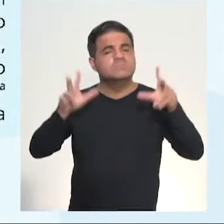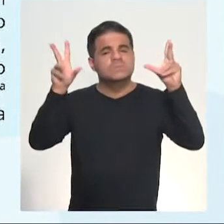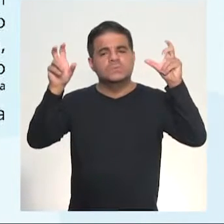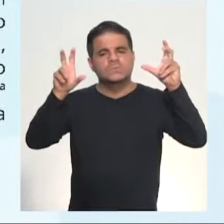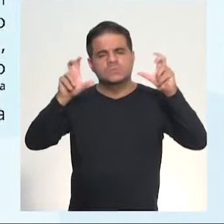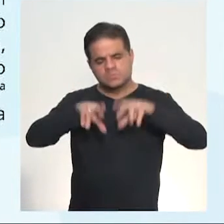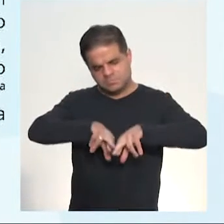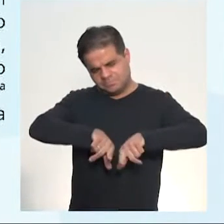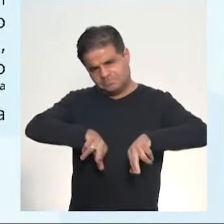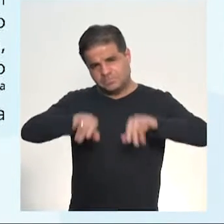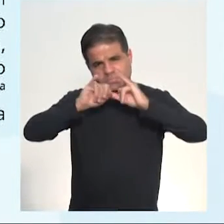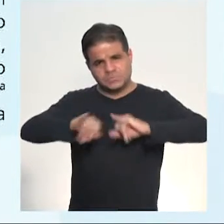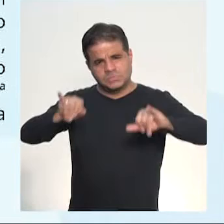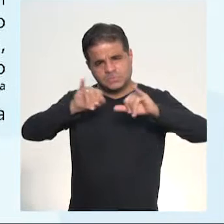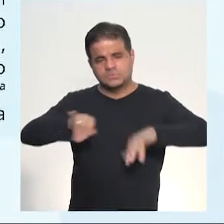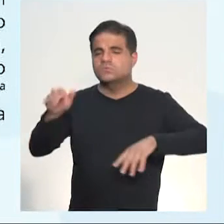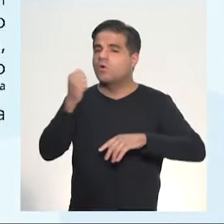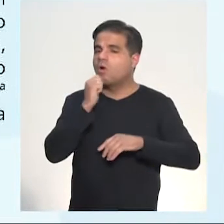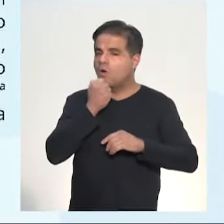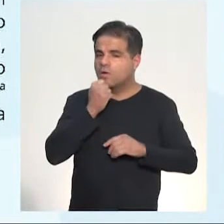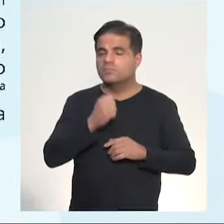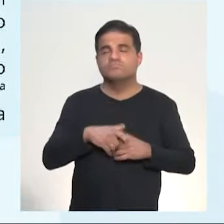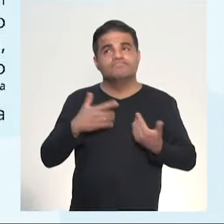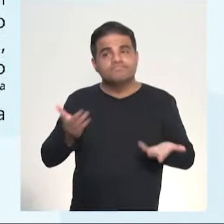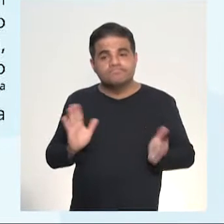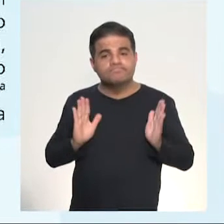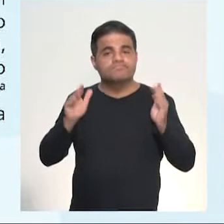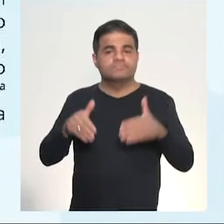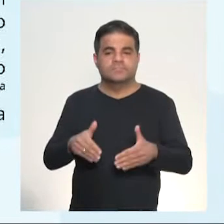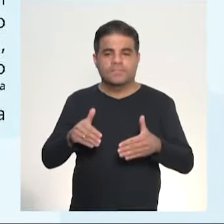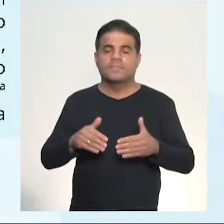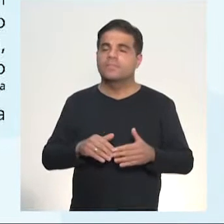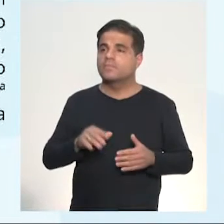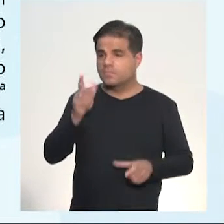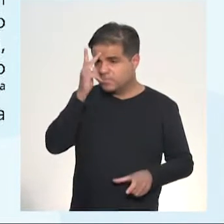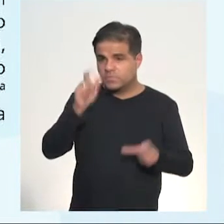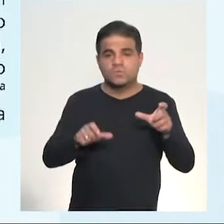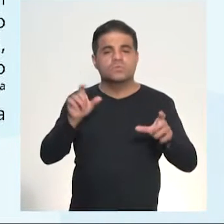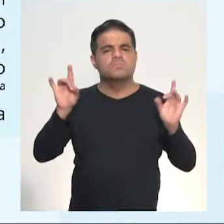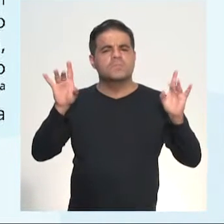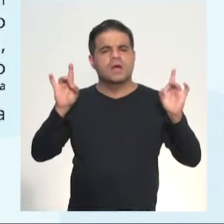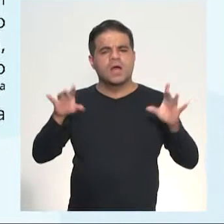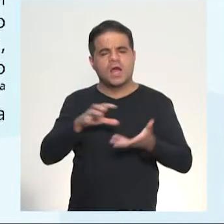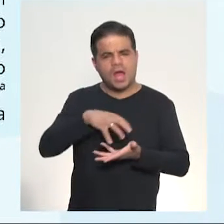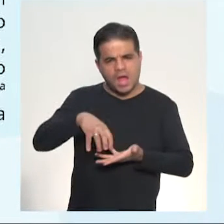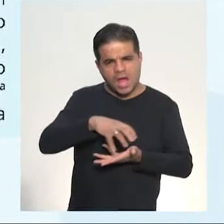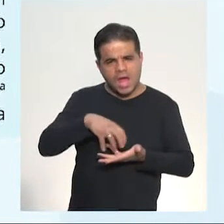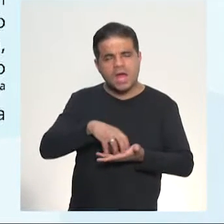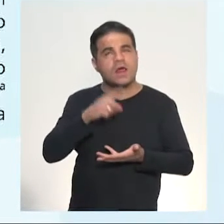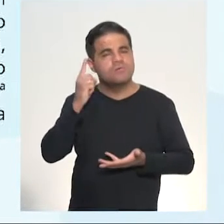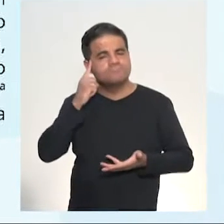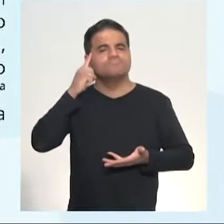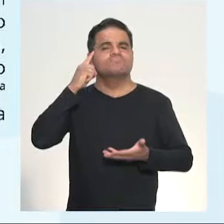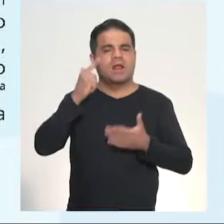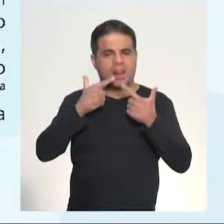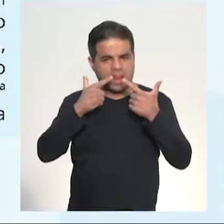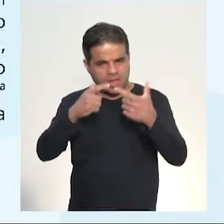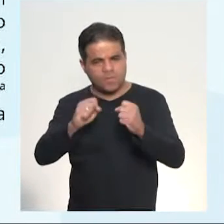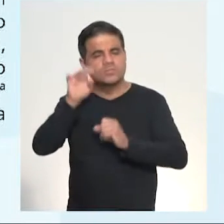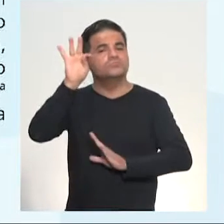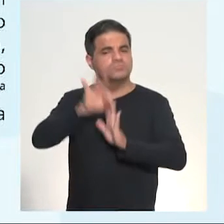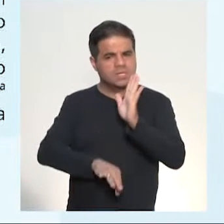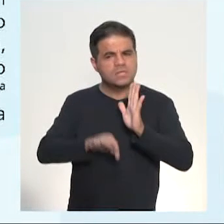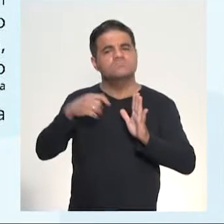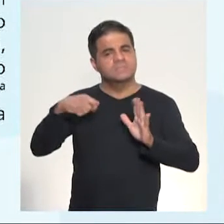diversos e divulgar ciência à população. Como não é destinado para especialistas na área, a linguagem do texto deve